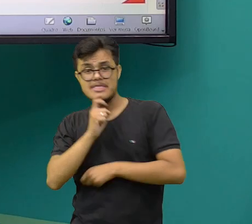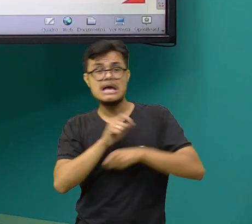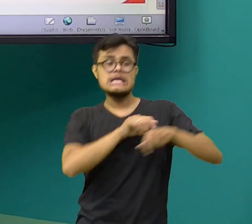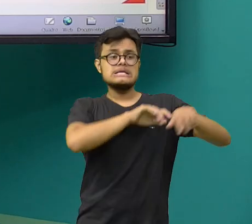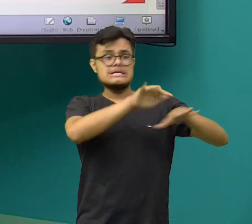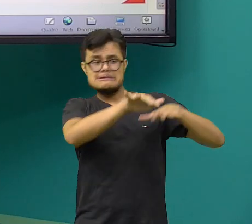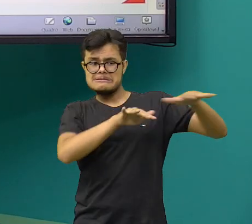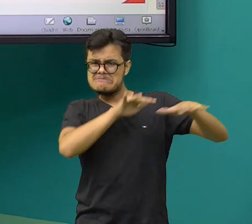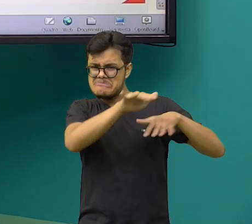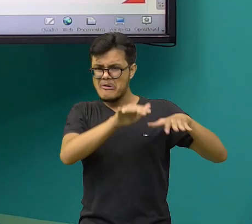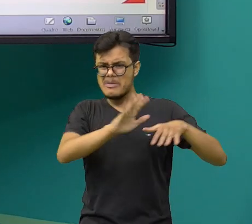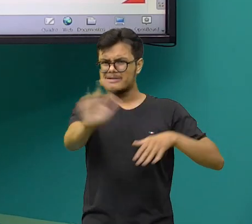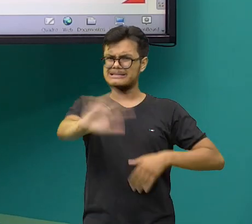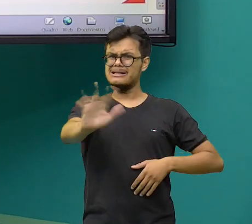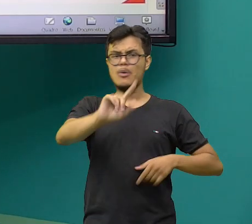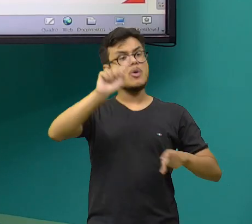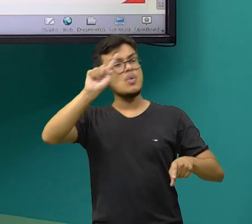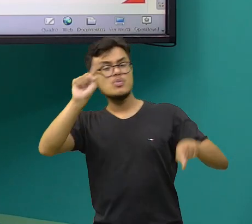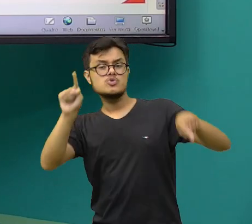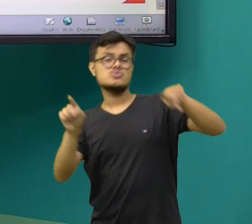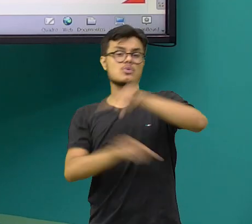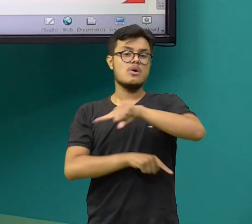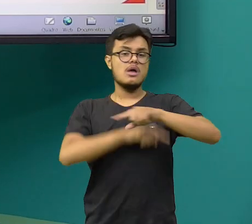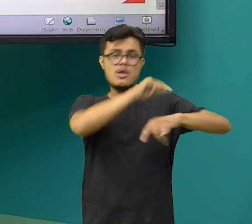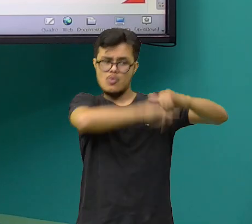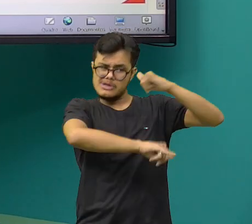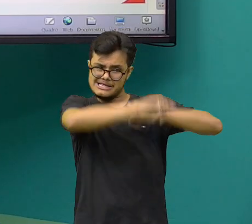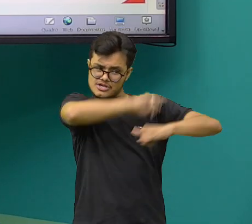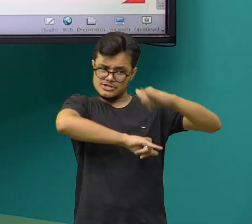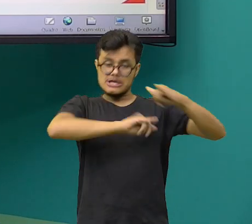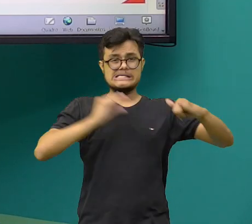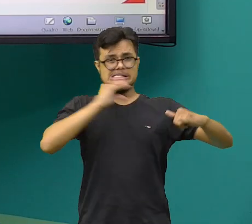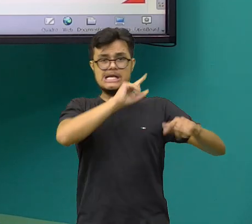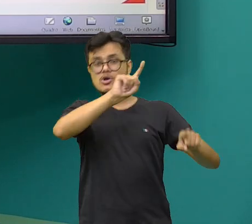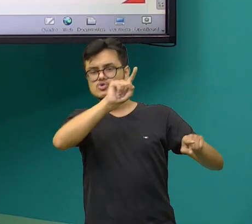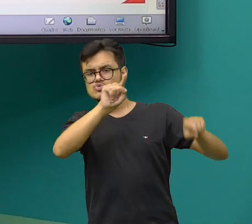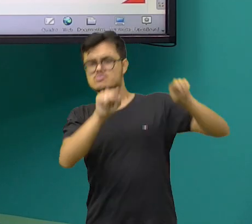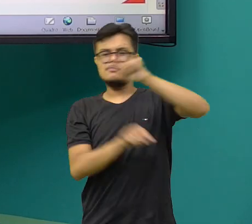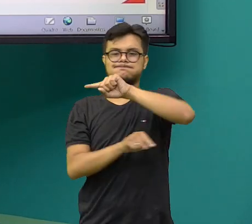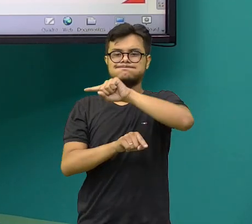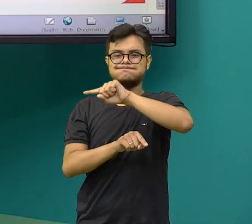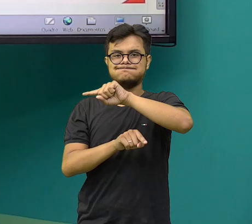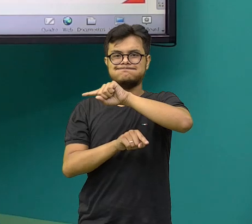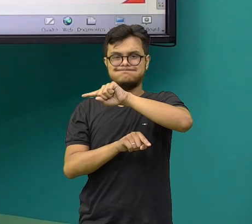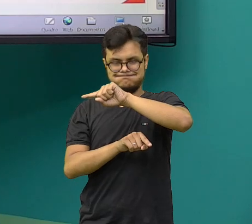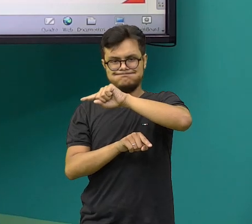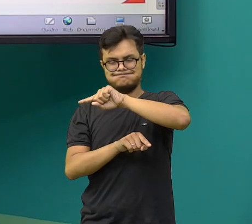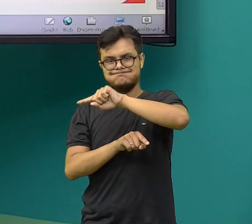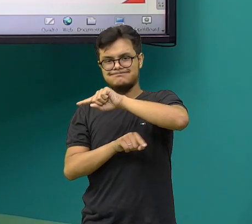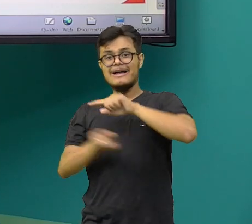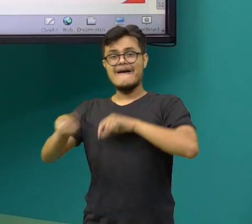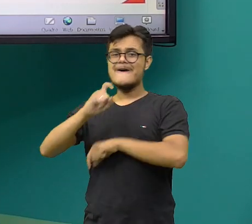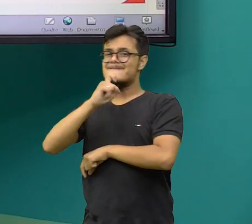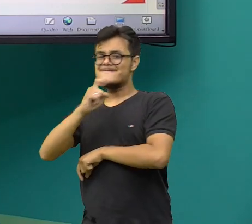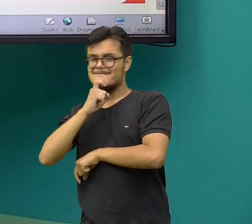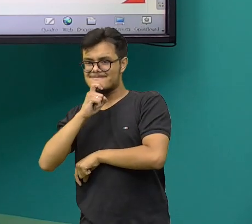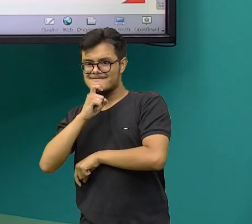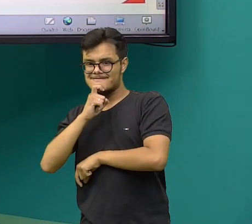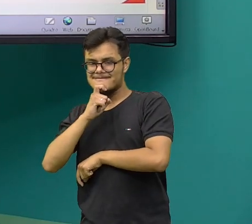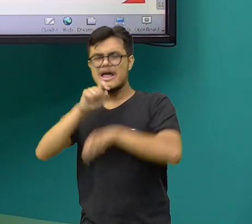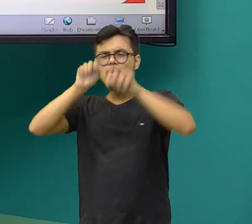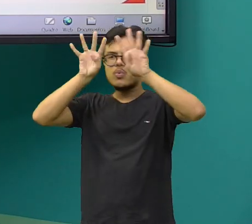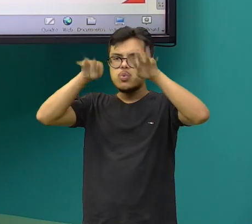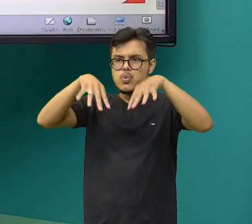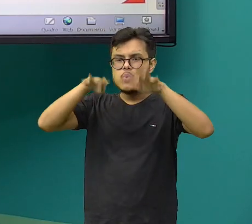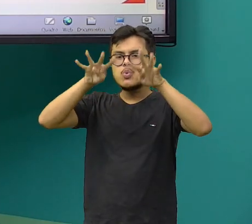estou realizando um trabalho primeiro e retirando o calor de um lado, de uma fonte para outra. No